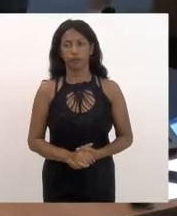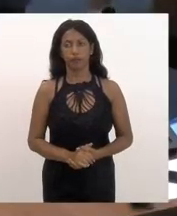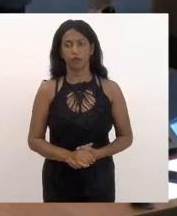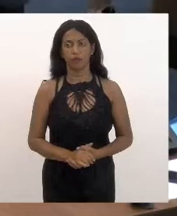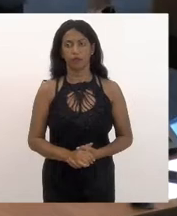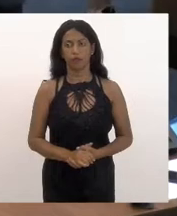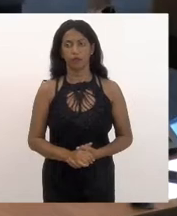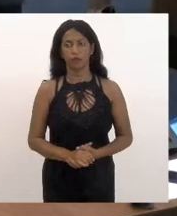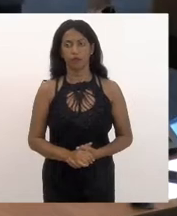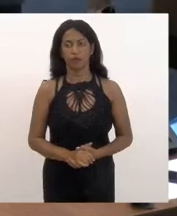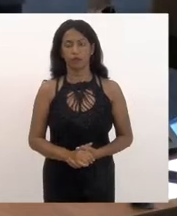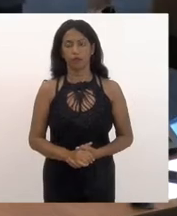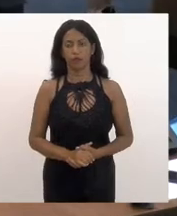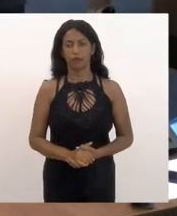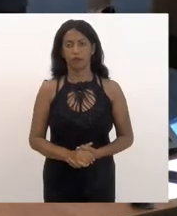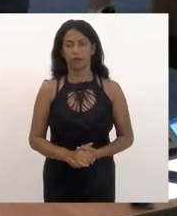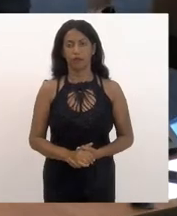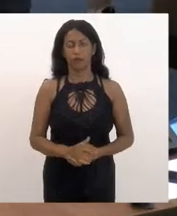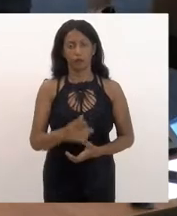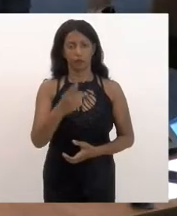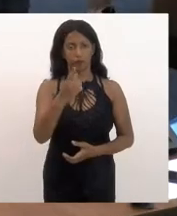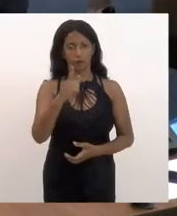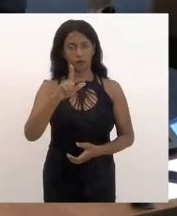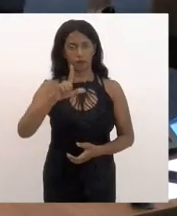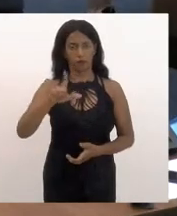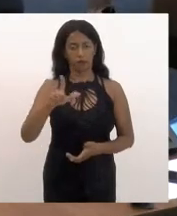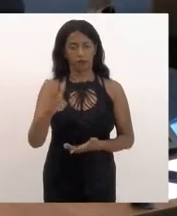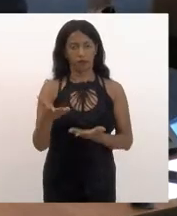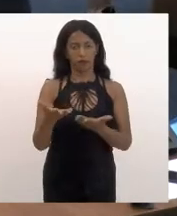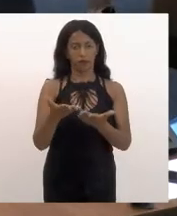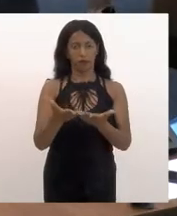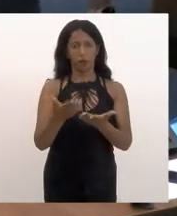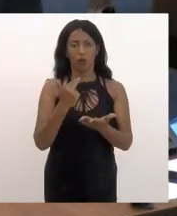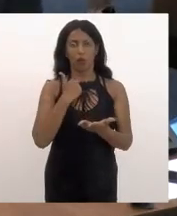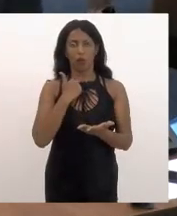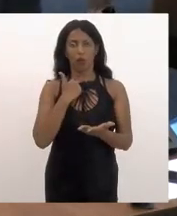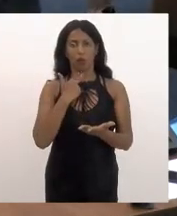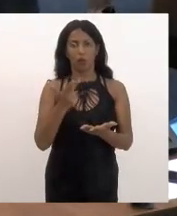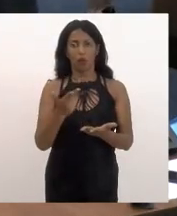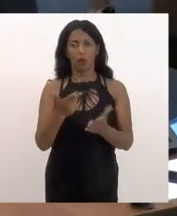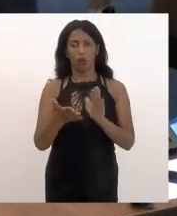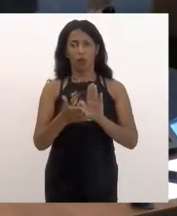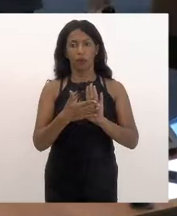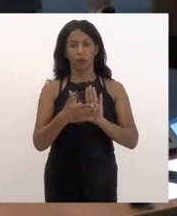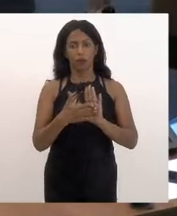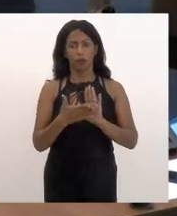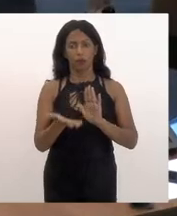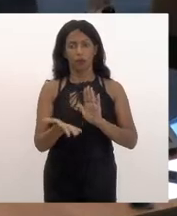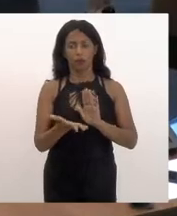PL, Vossa Excelência está, não poderá emitir parecer.